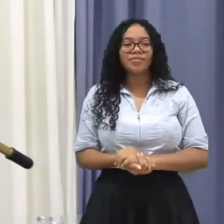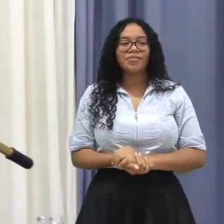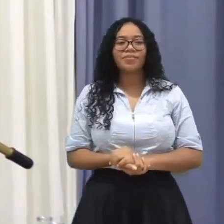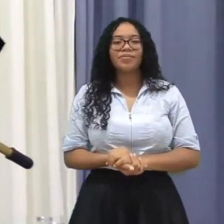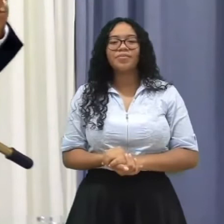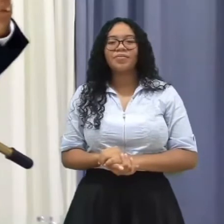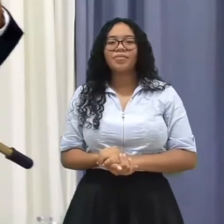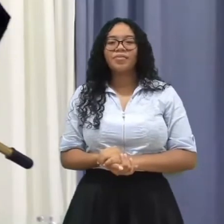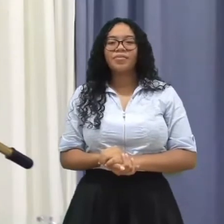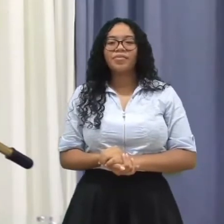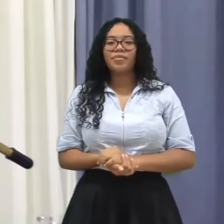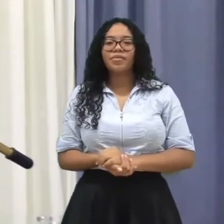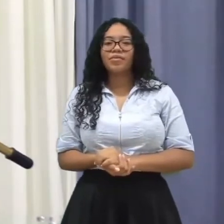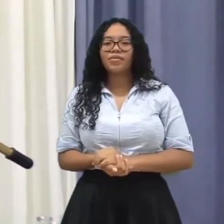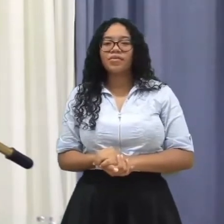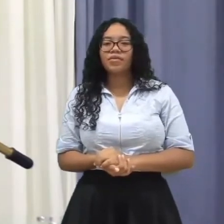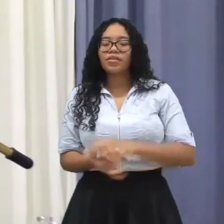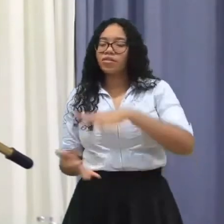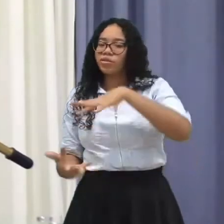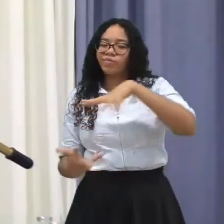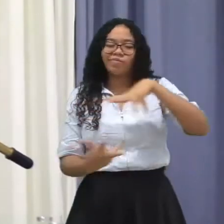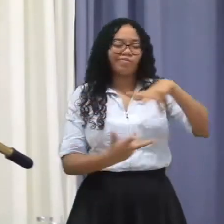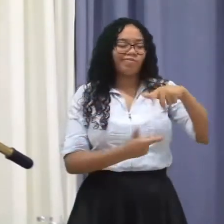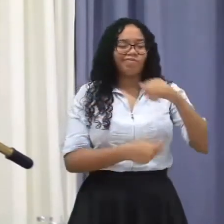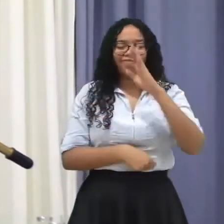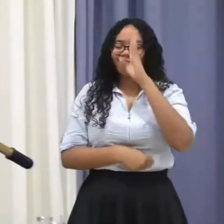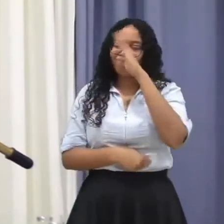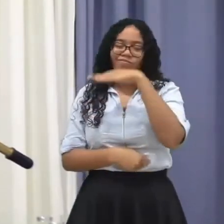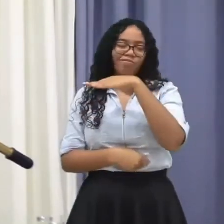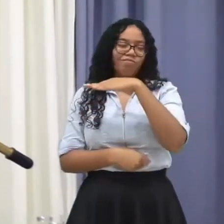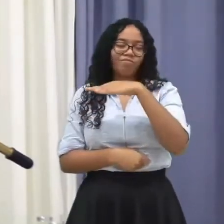Esse mundo não vai prestar mais.